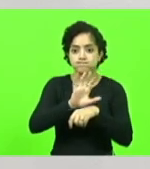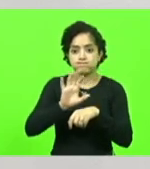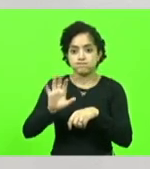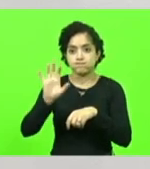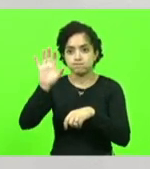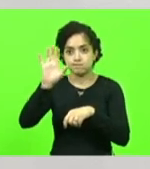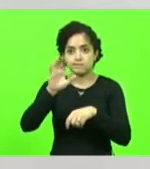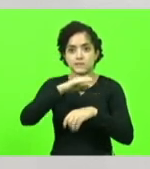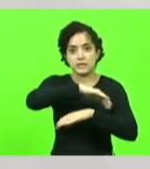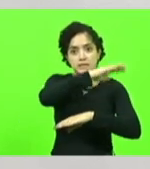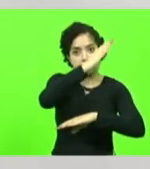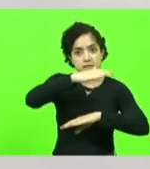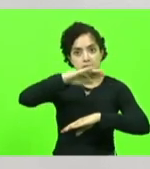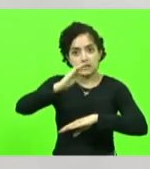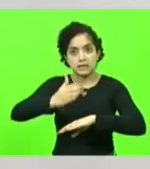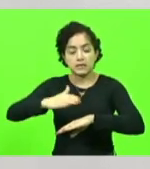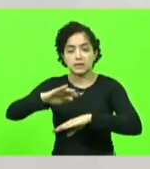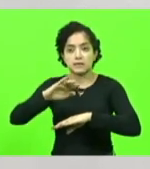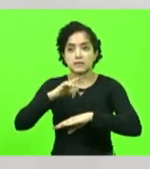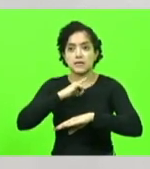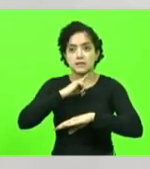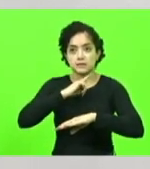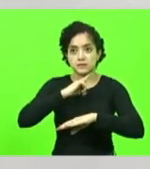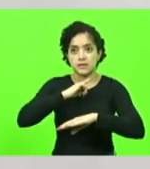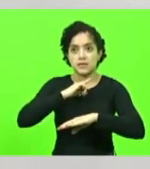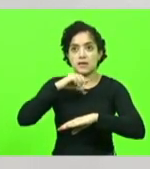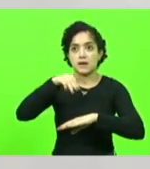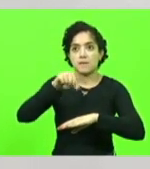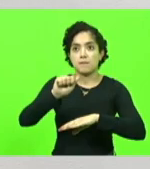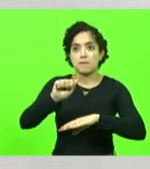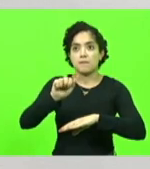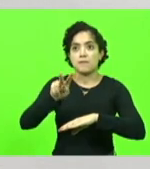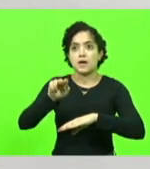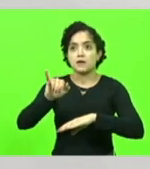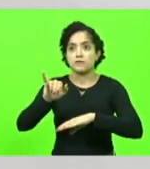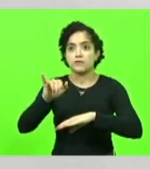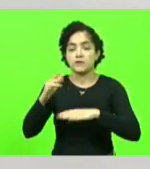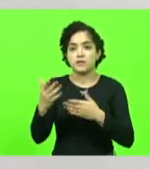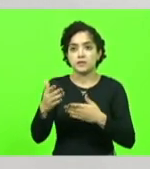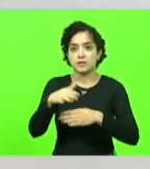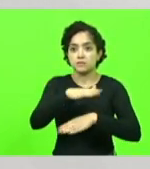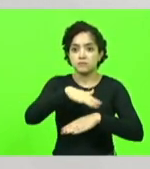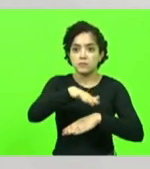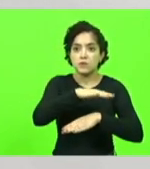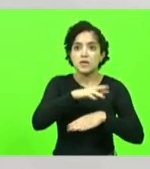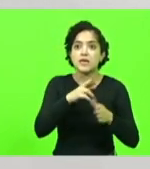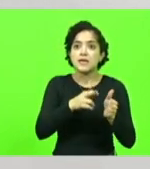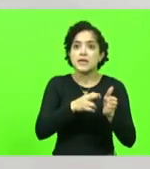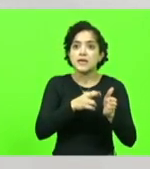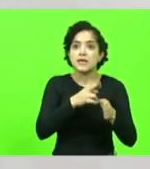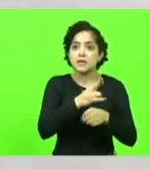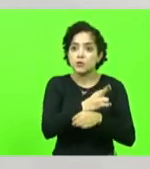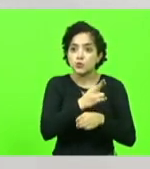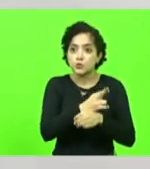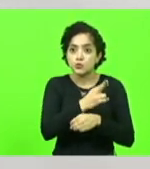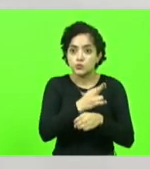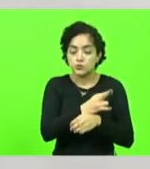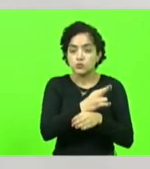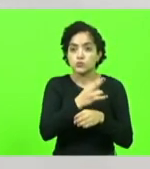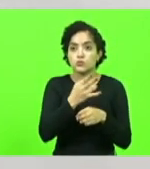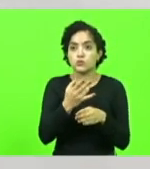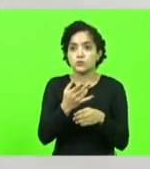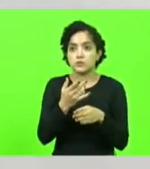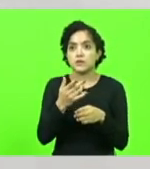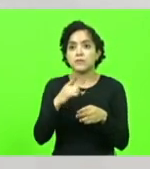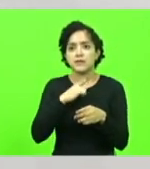região serrana, daí nós temos a Amave, que é a região ali de Rio do Sul, nós temos outras regiões